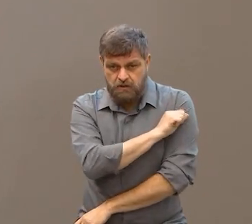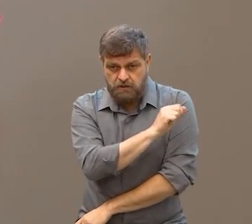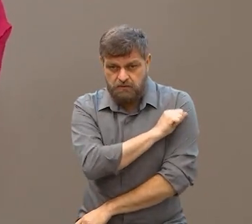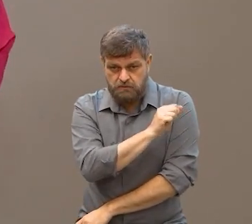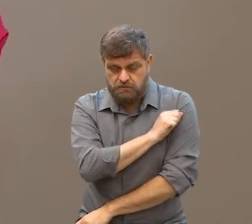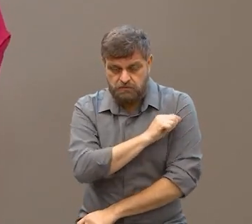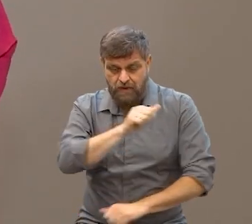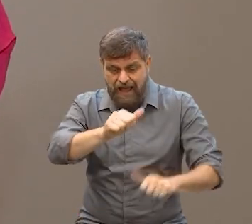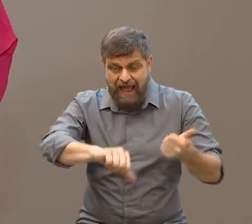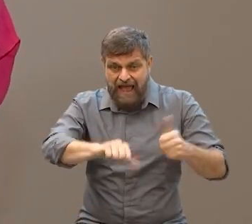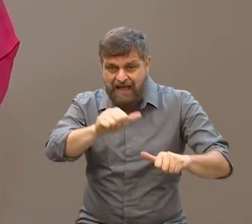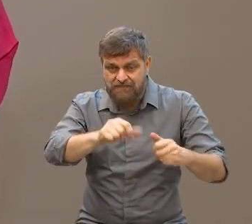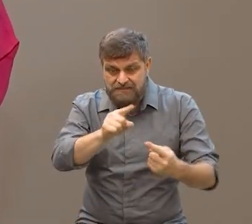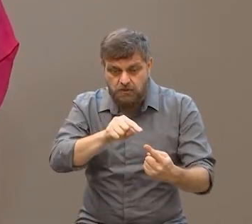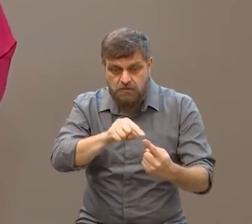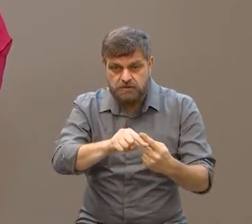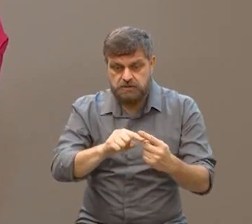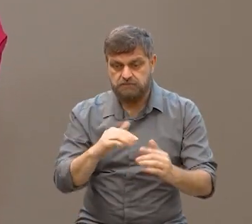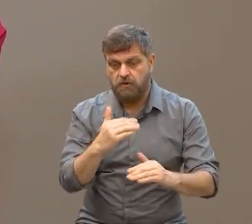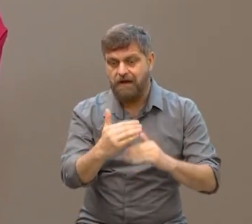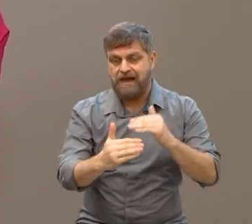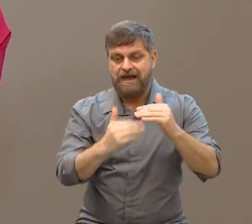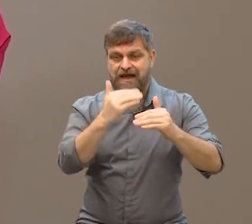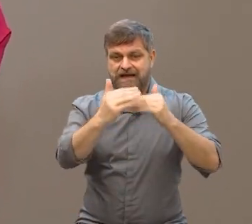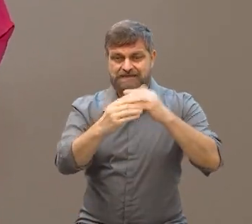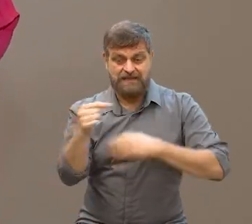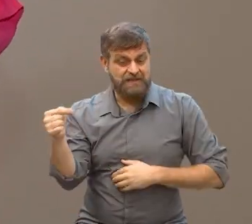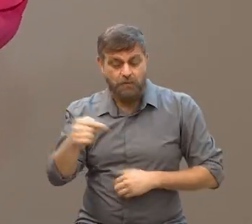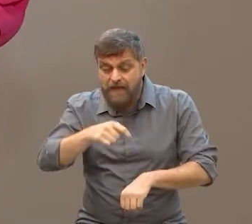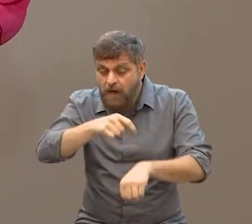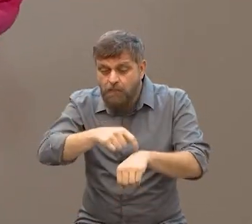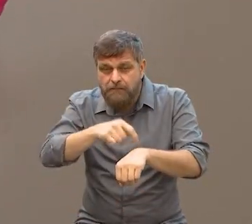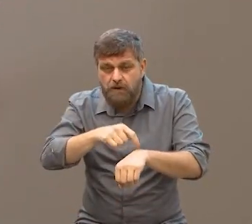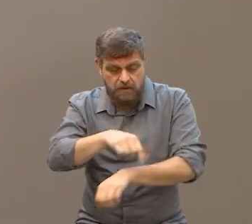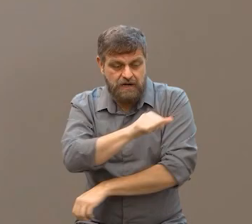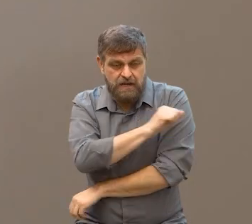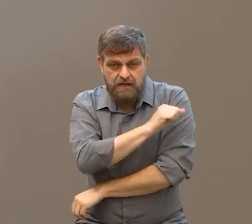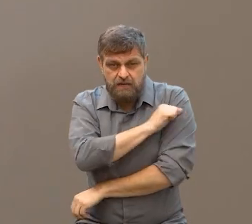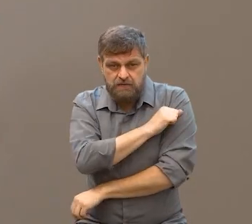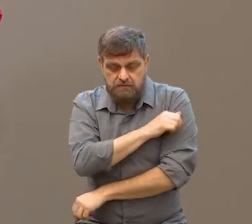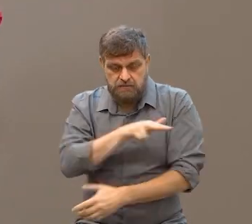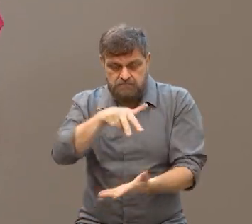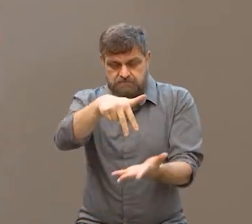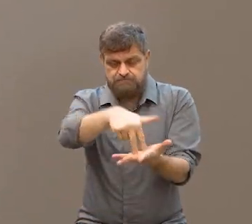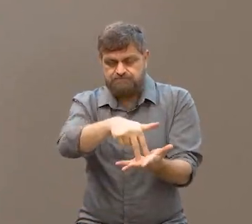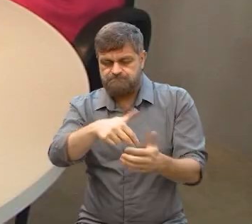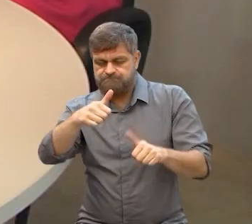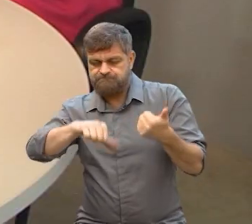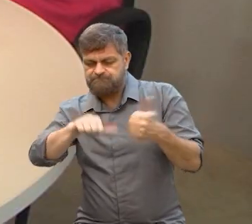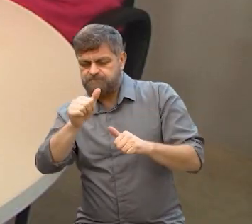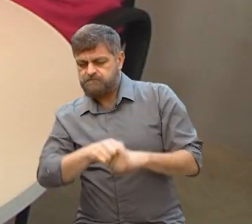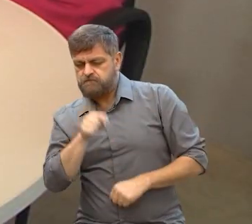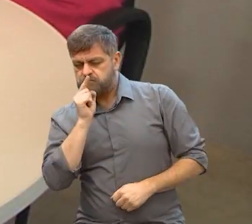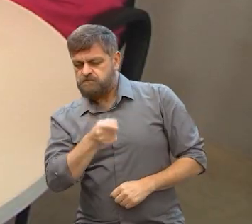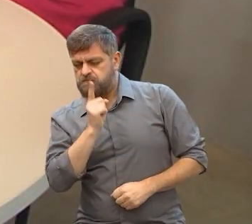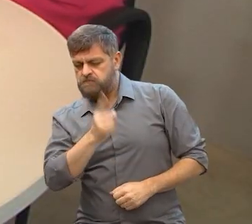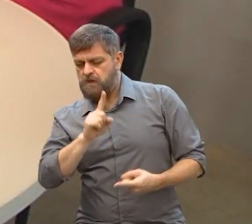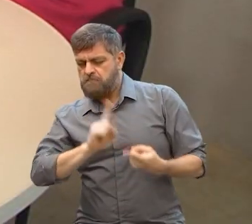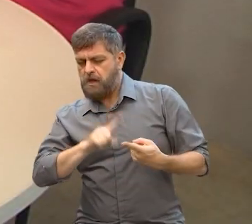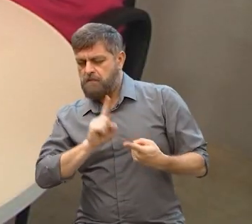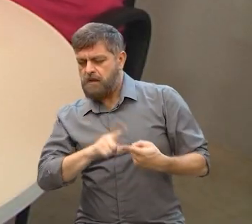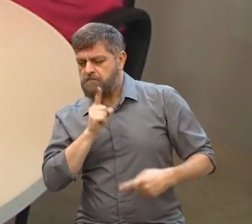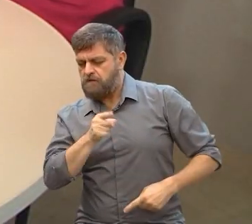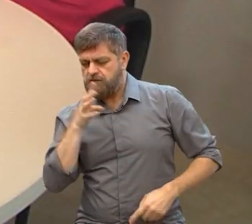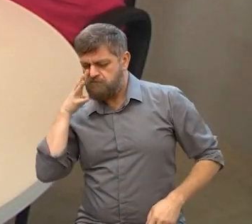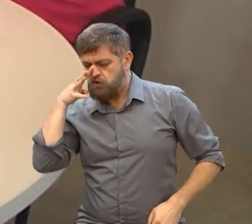junto com a avaliação. Então, ele não está sendo ali, ele não está num processo inquisitório ali,